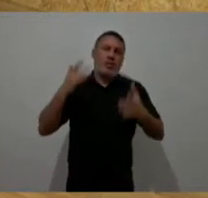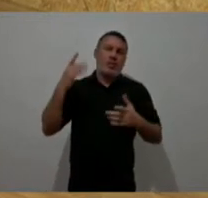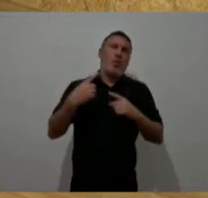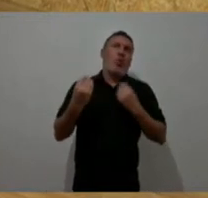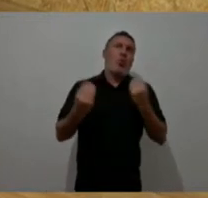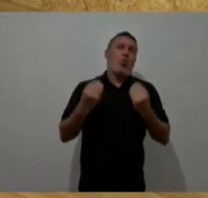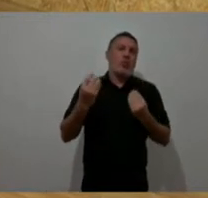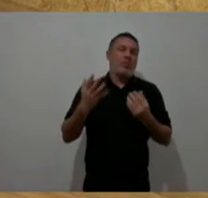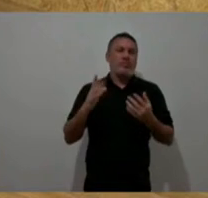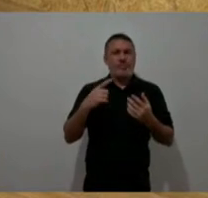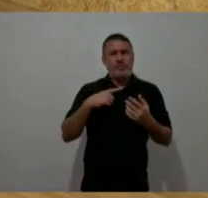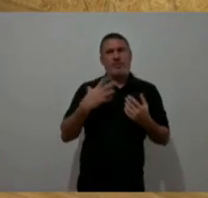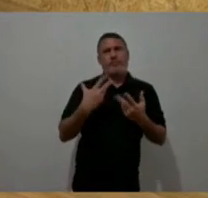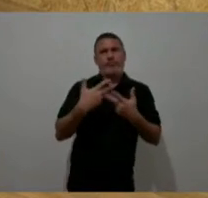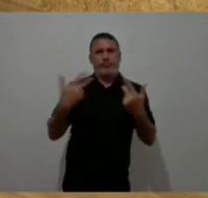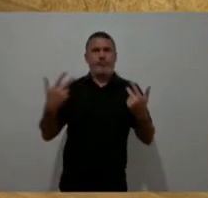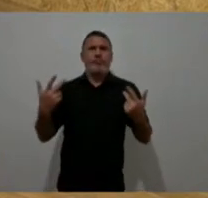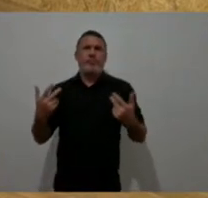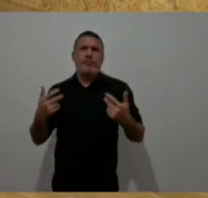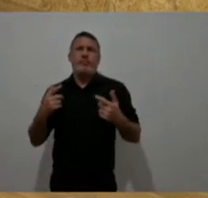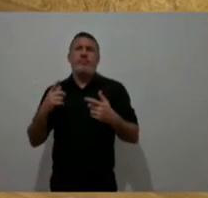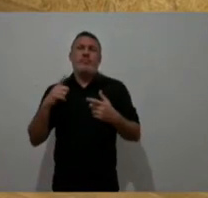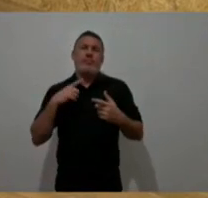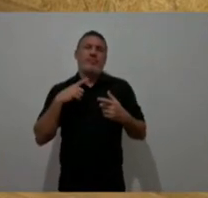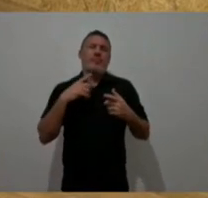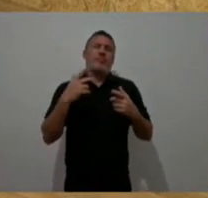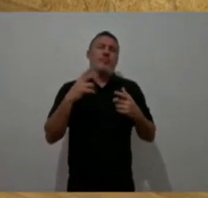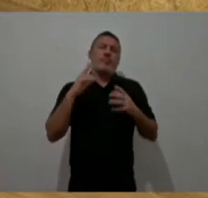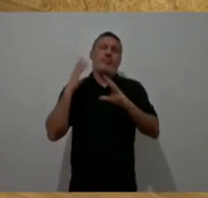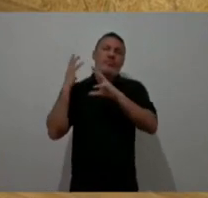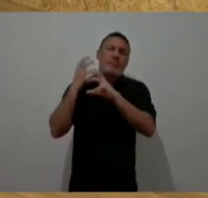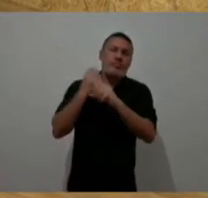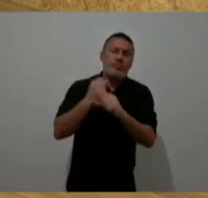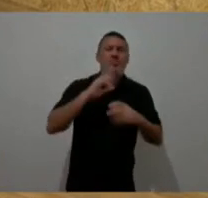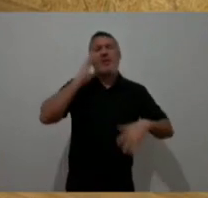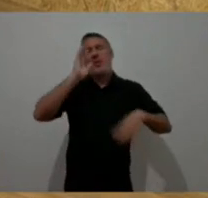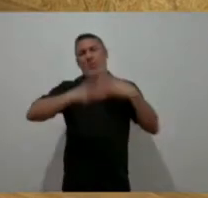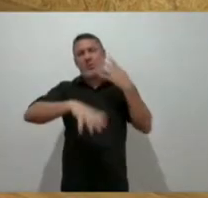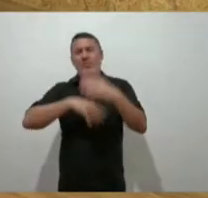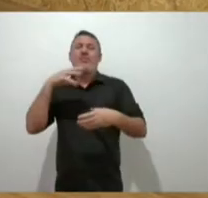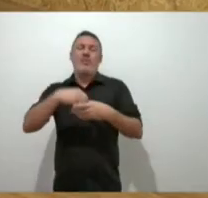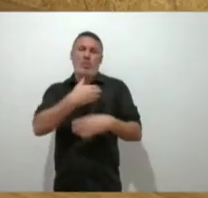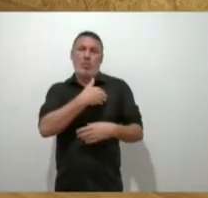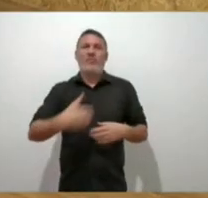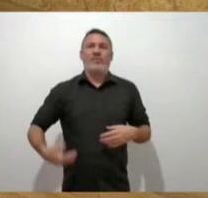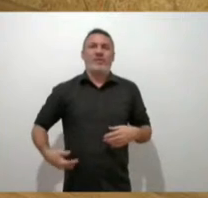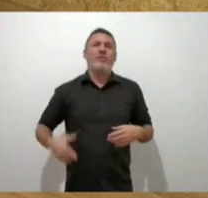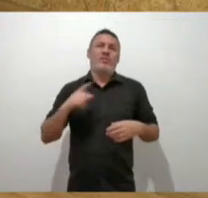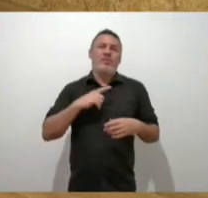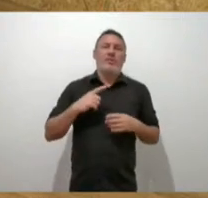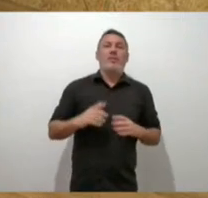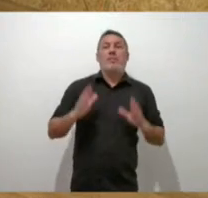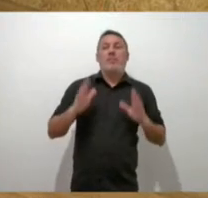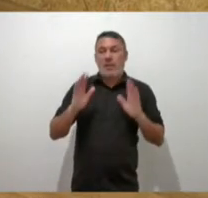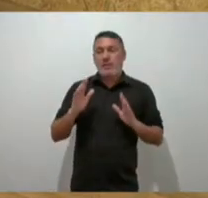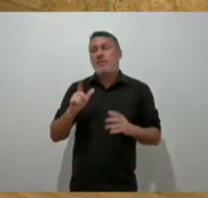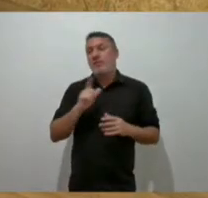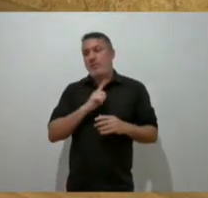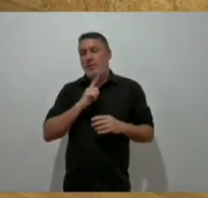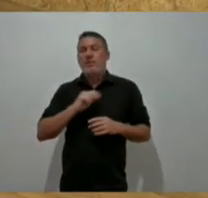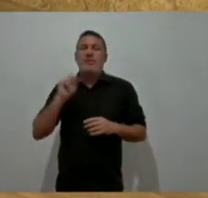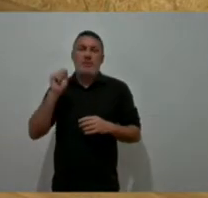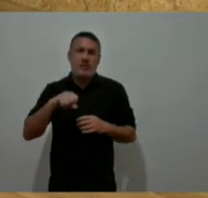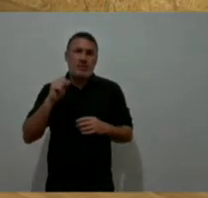coisa sendo revisada e muita coisa bagunçada no próprio governo, mas você tem, sim, evoluções nesse sentido